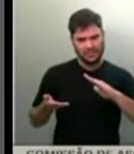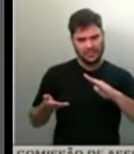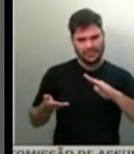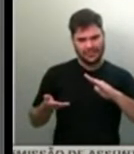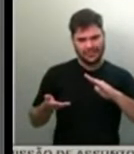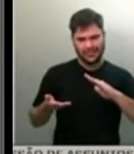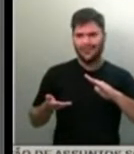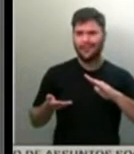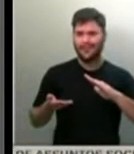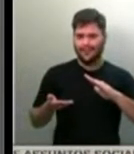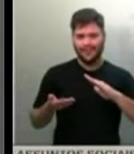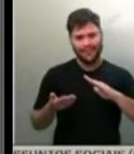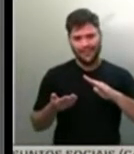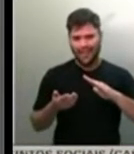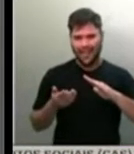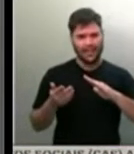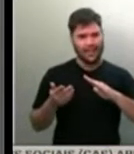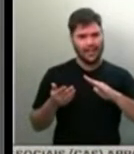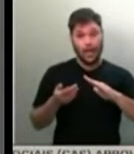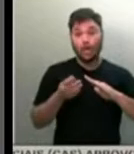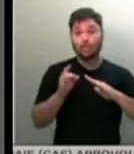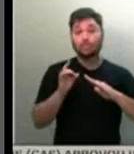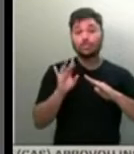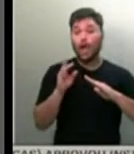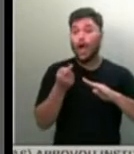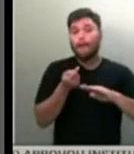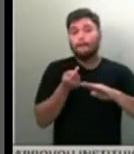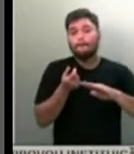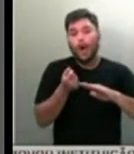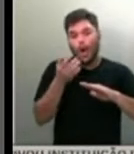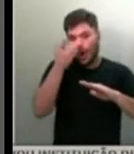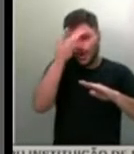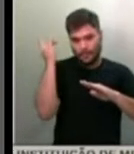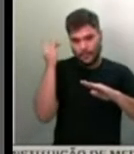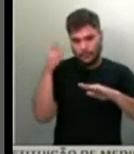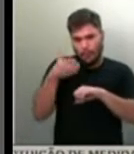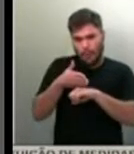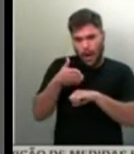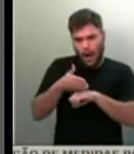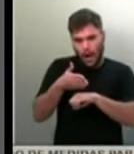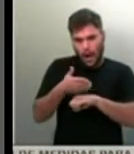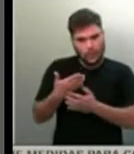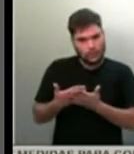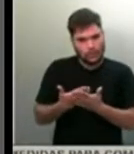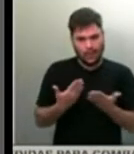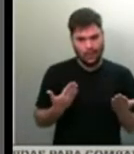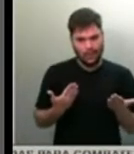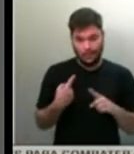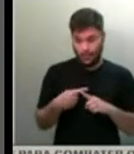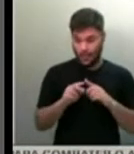deveriam ser para poucas pessoas, pois